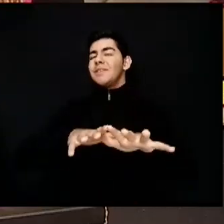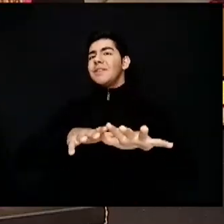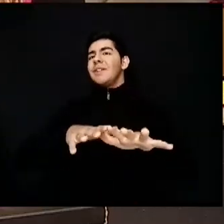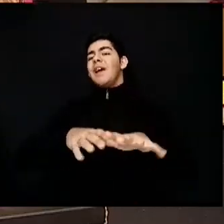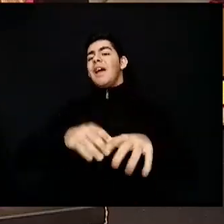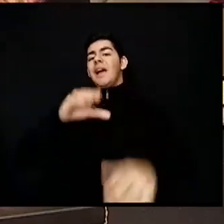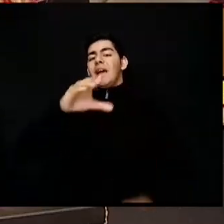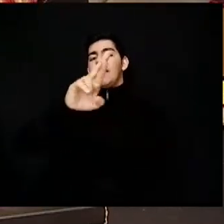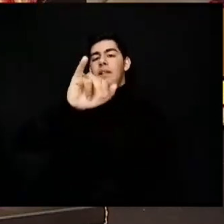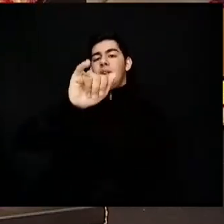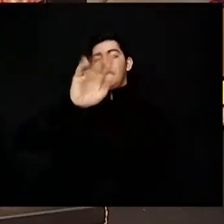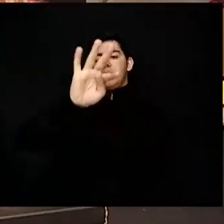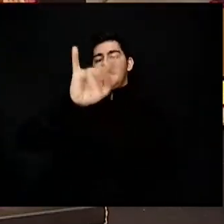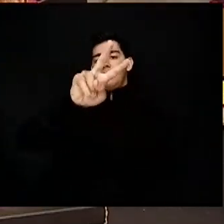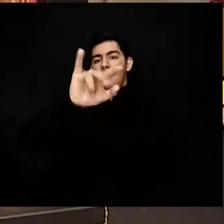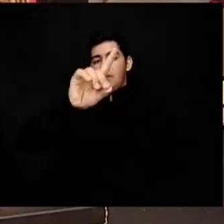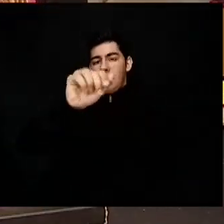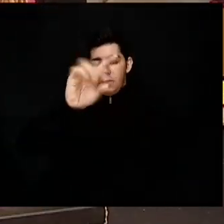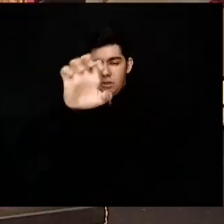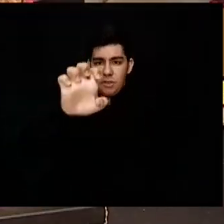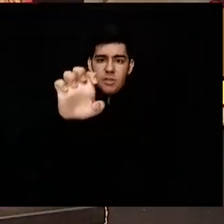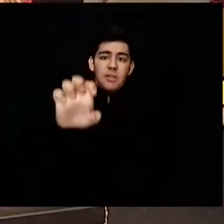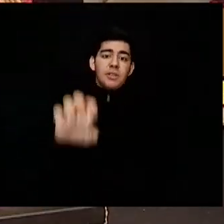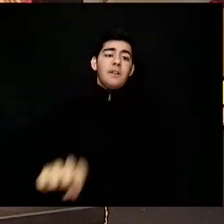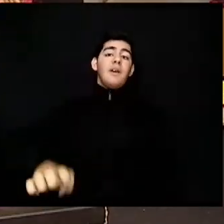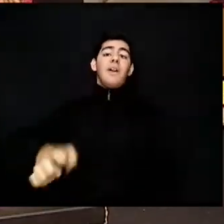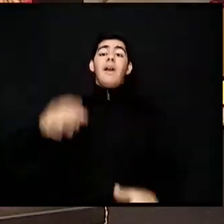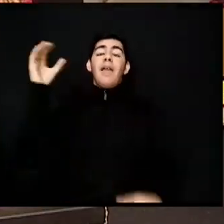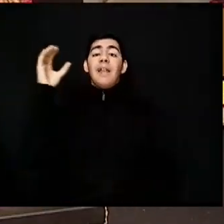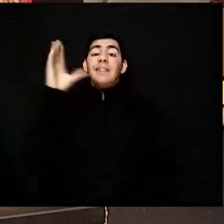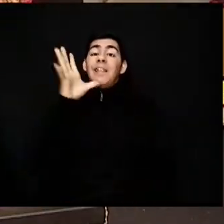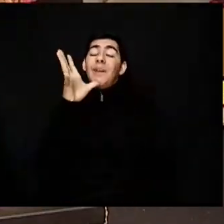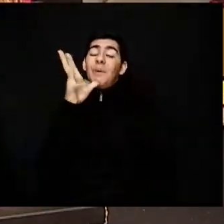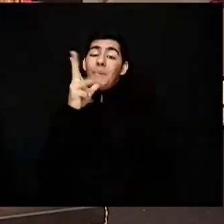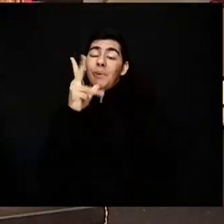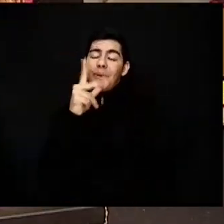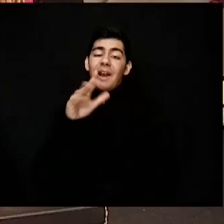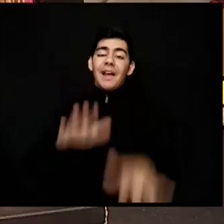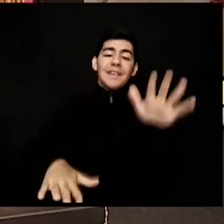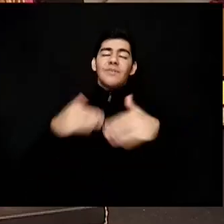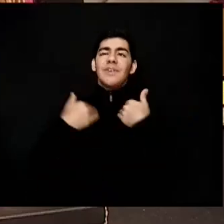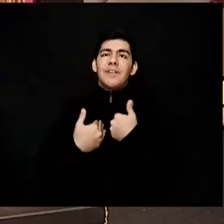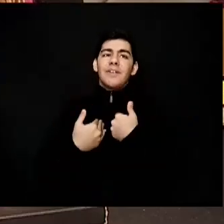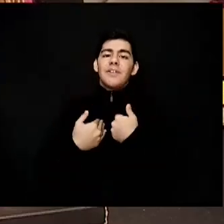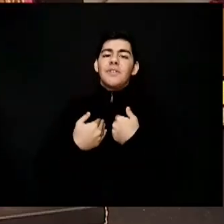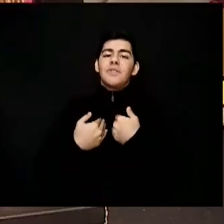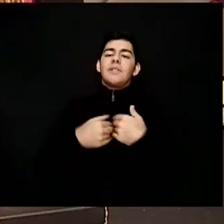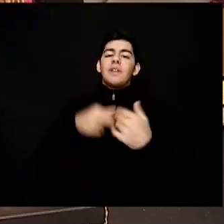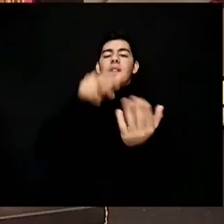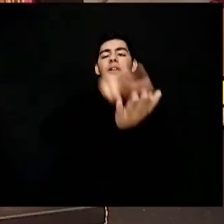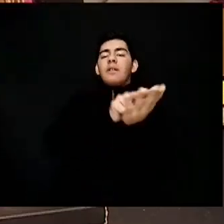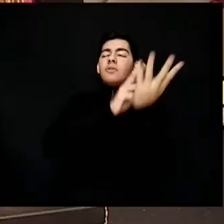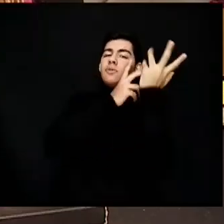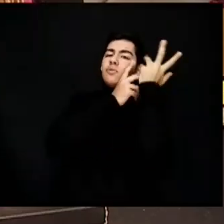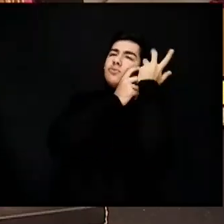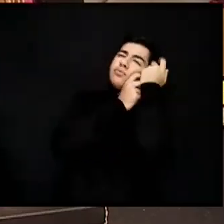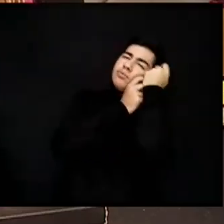de madrugada e a gente vai desenvolvendo. Então